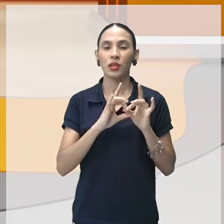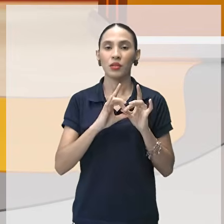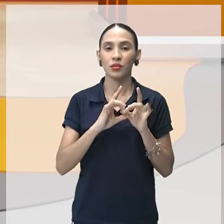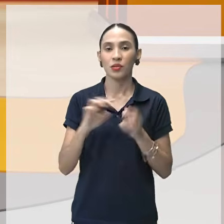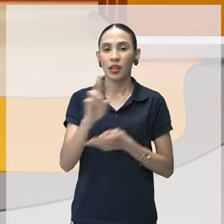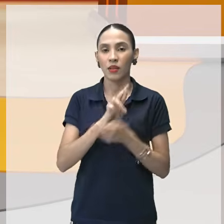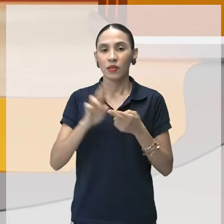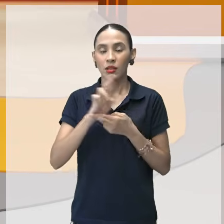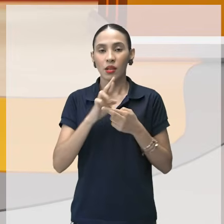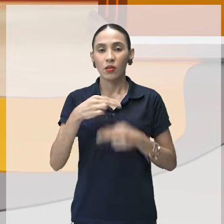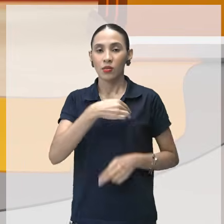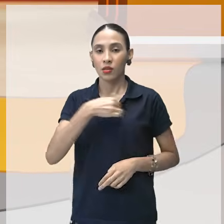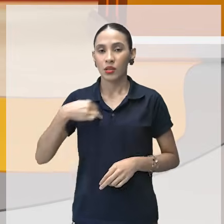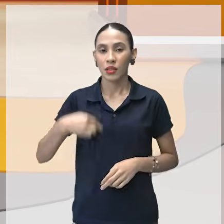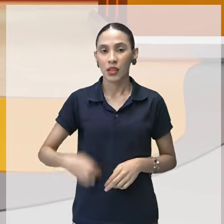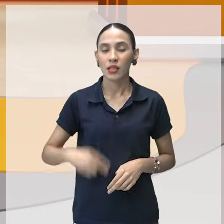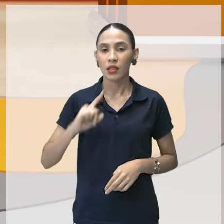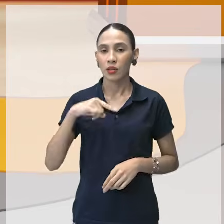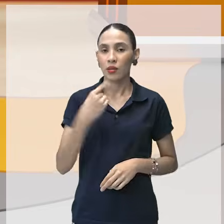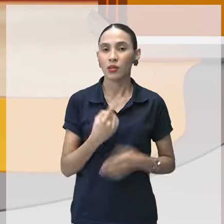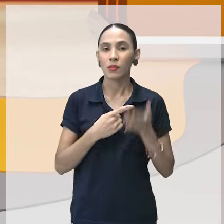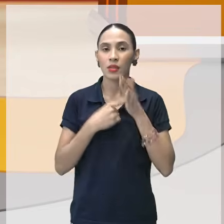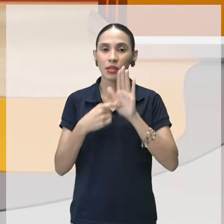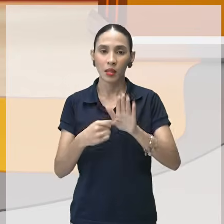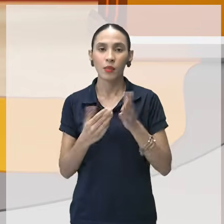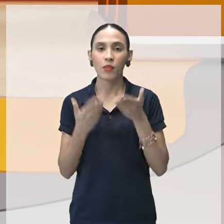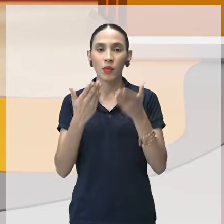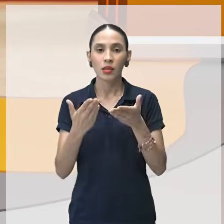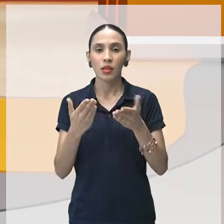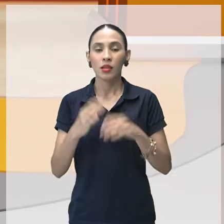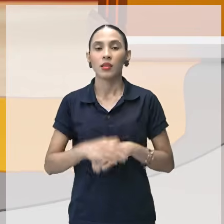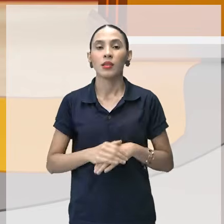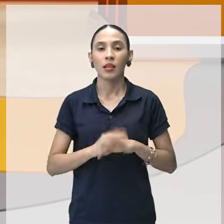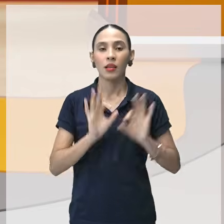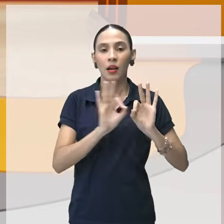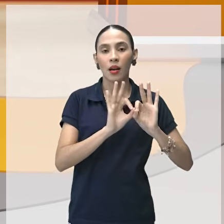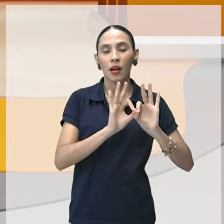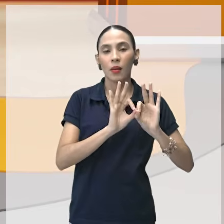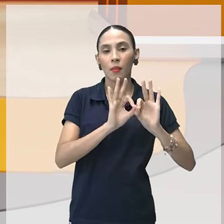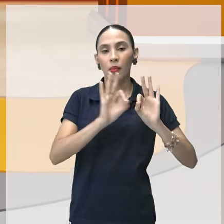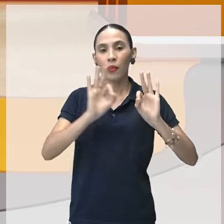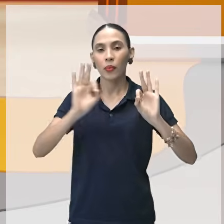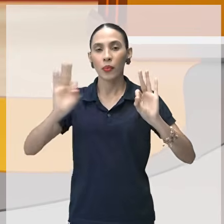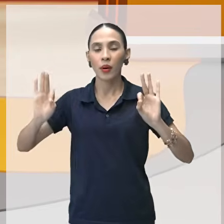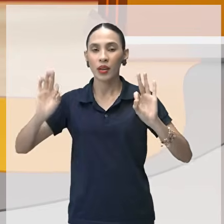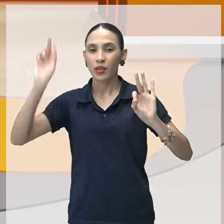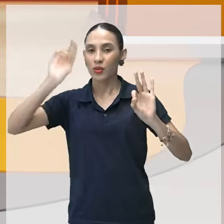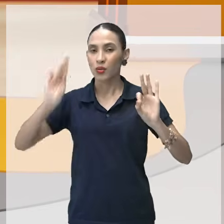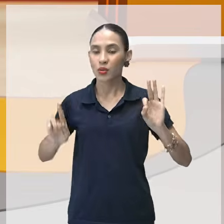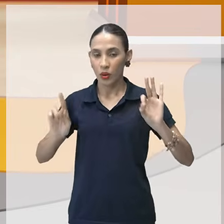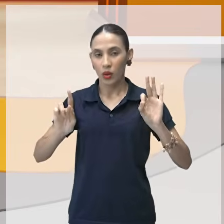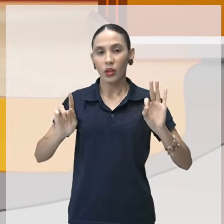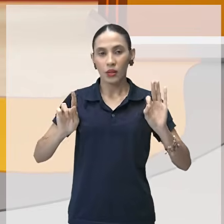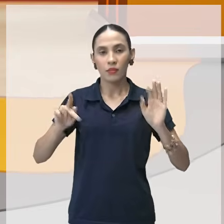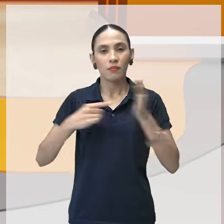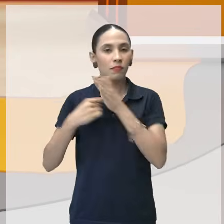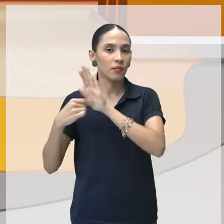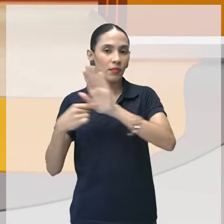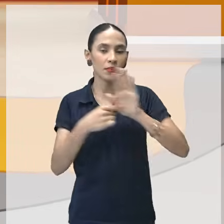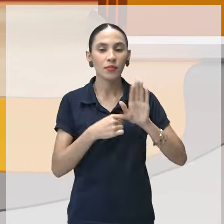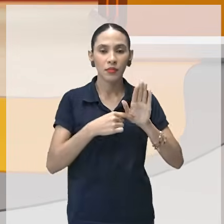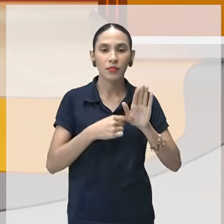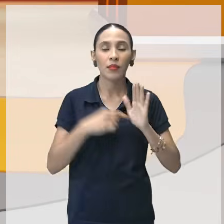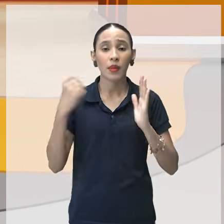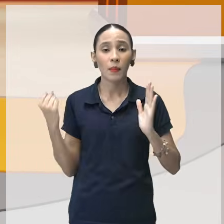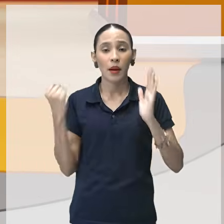da Revolução Chinesa, nós trouxemos para vocês uma linha do tempo, em que nós vamos conseguir pontuar